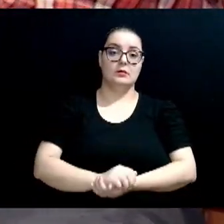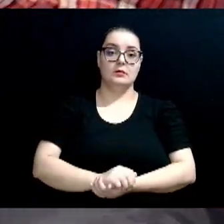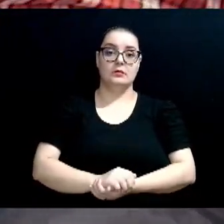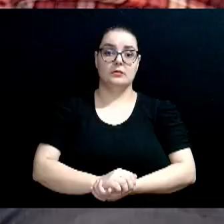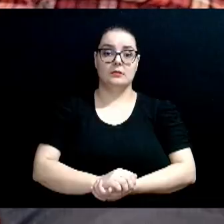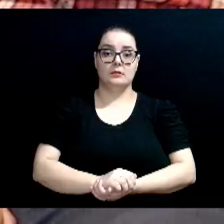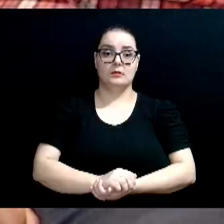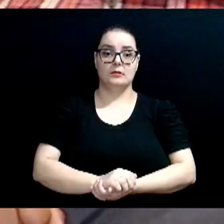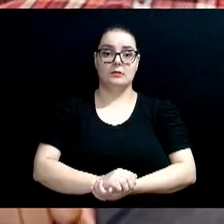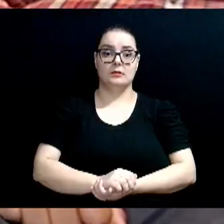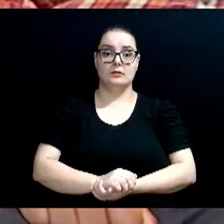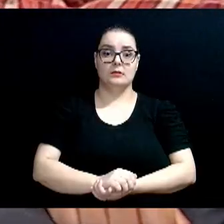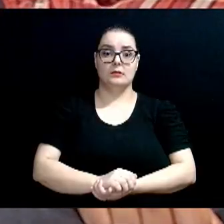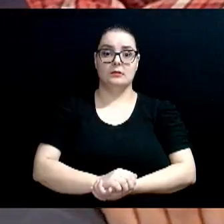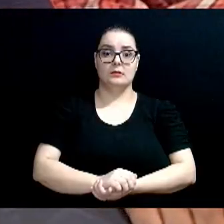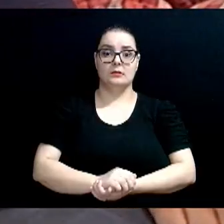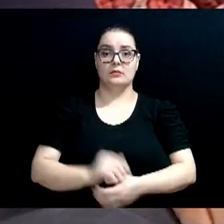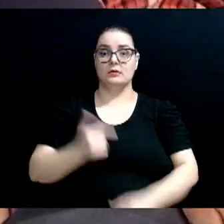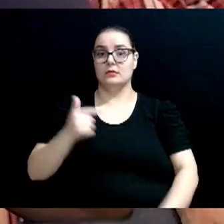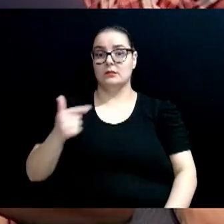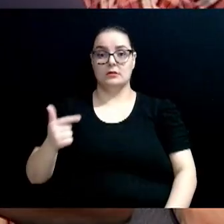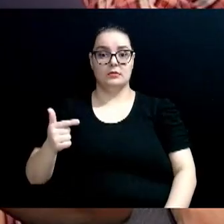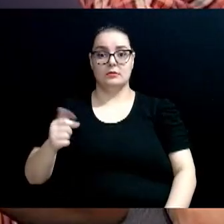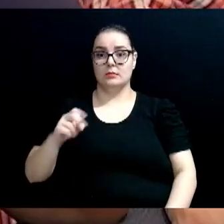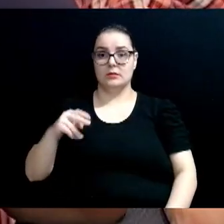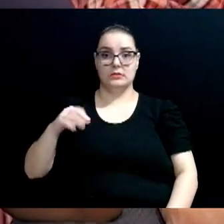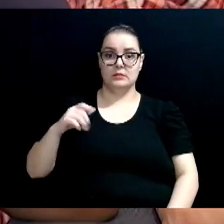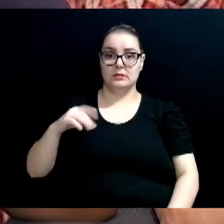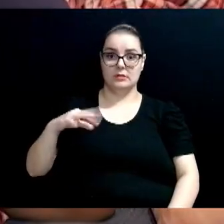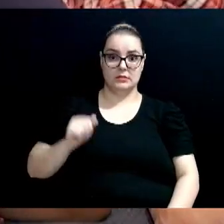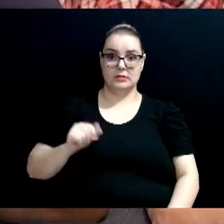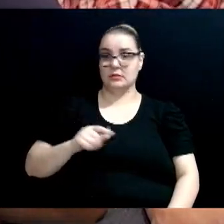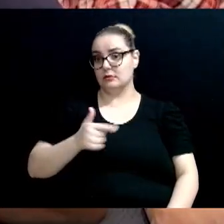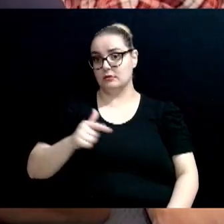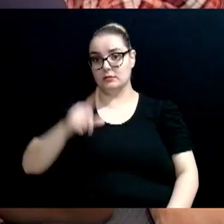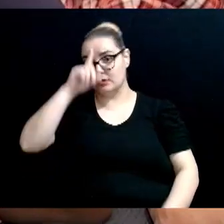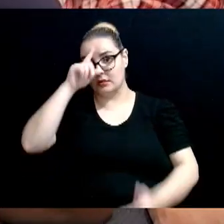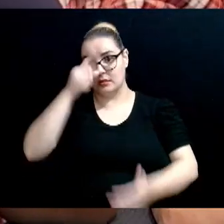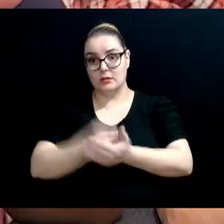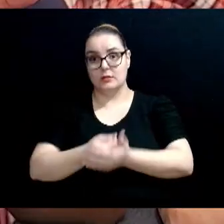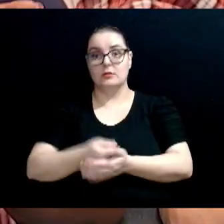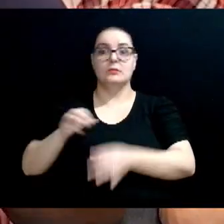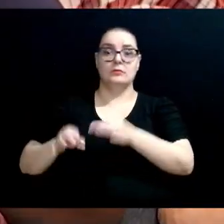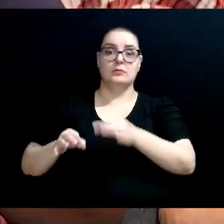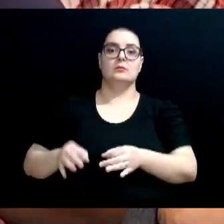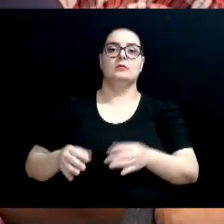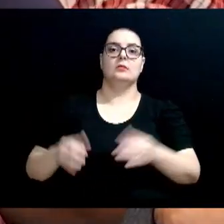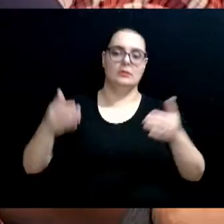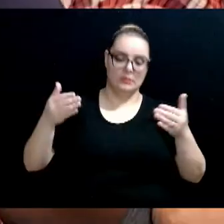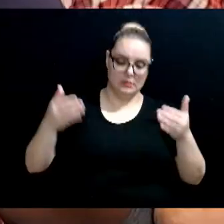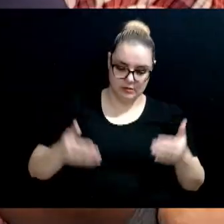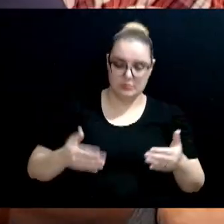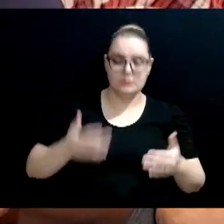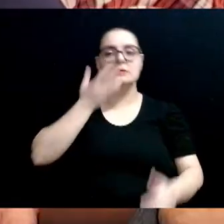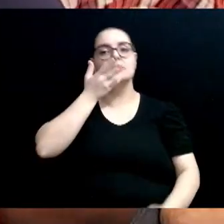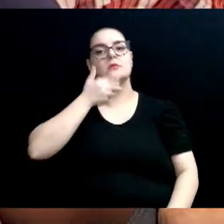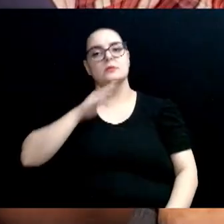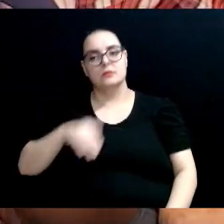aí, como não existe uma sentença, então não existe a determinação judicial, agora, portanto, as crianças são